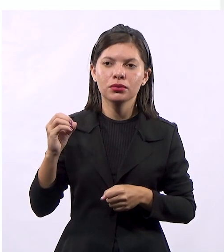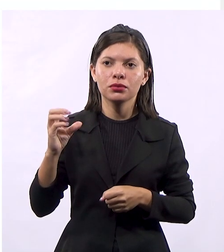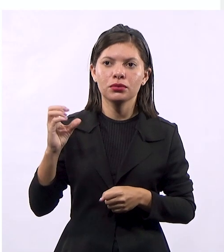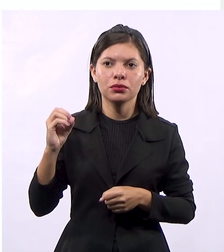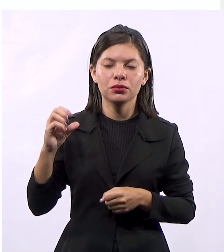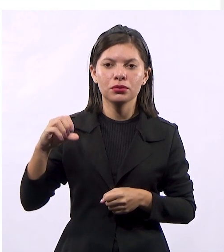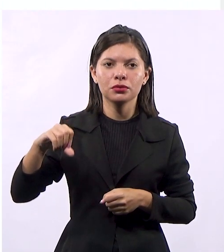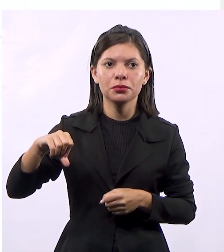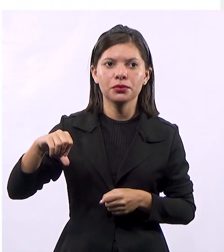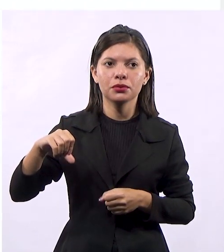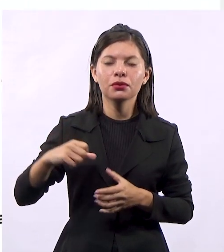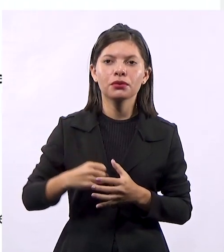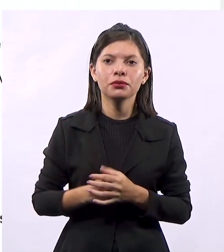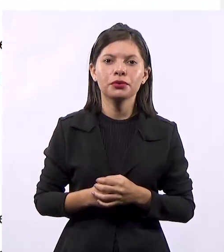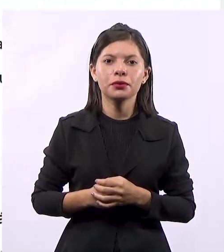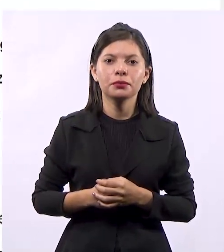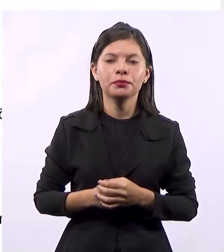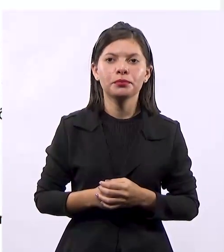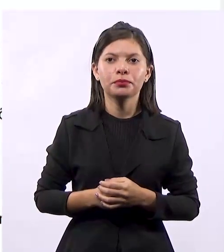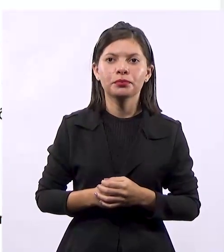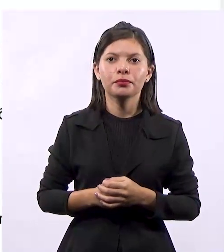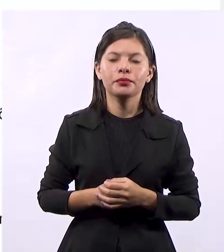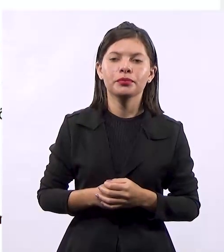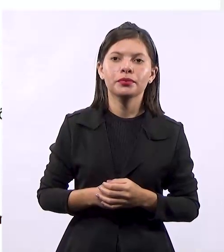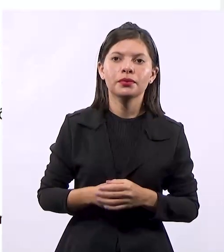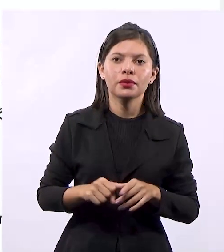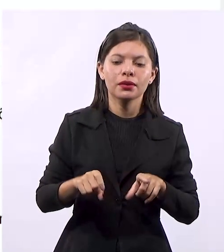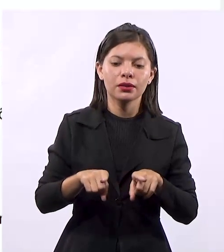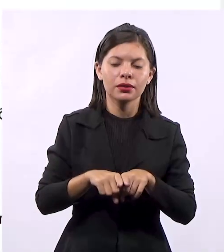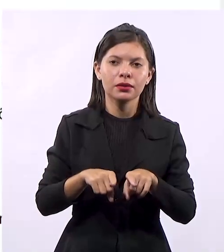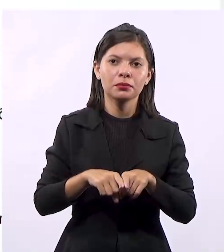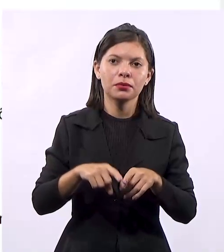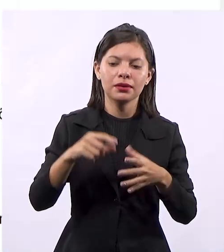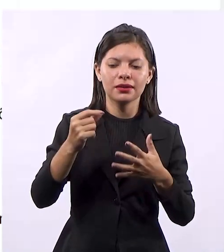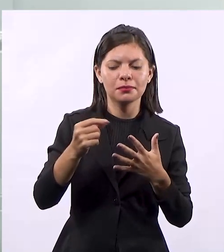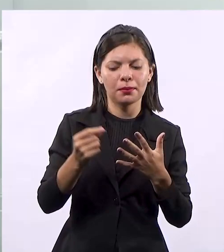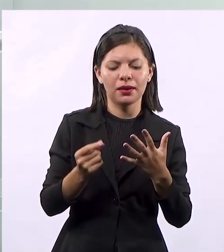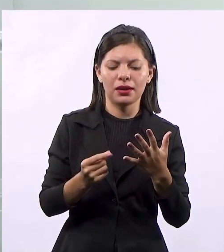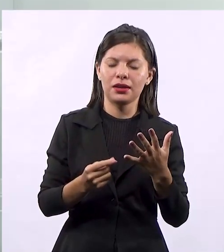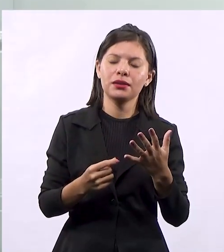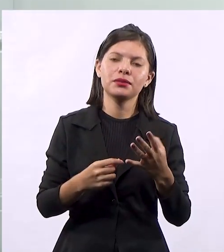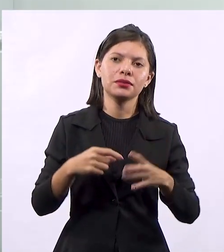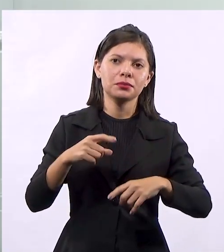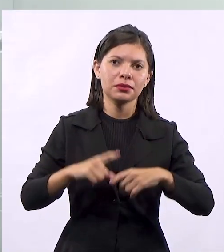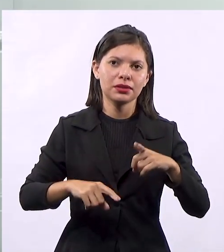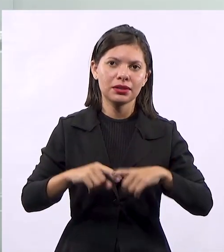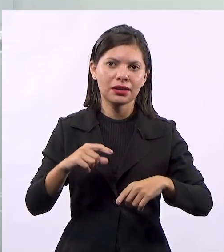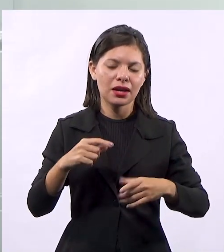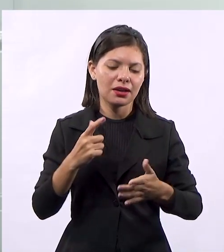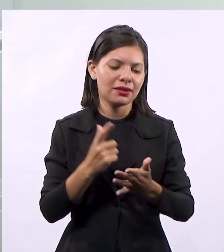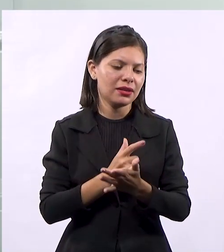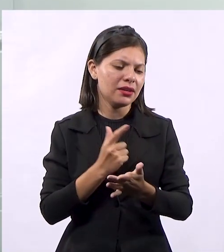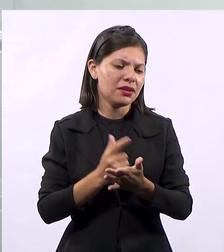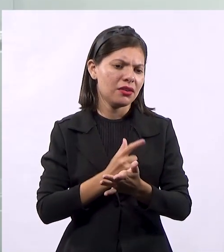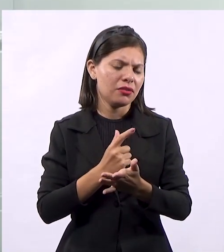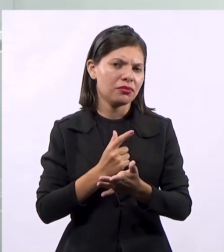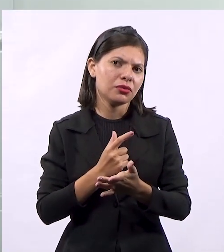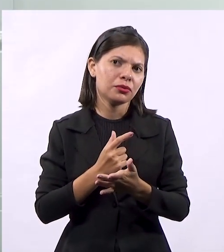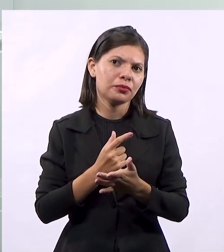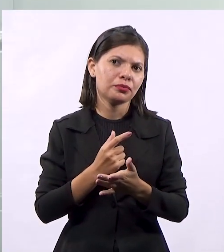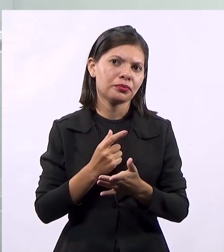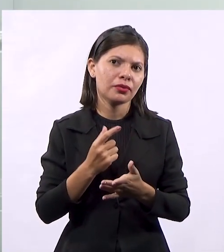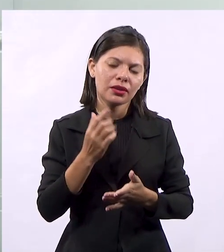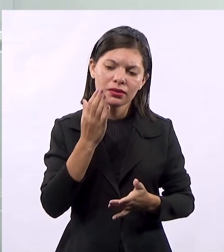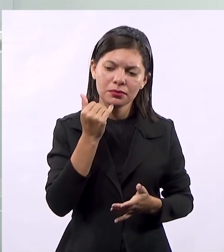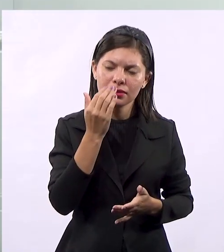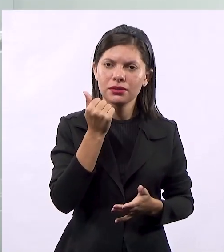59 de 2009, então é uma exigência recente da Constituição, e aí esses elementos como